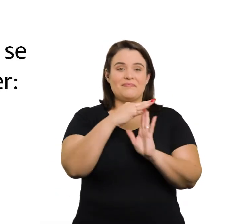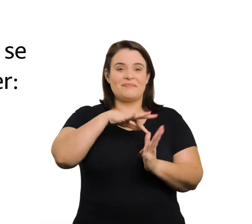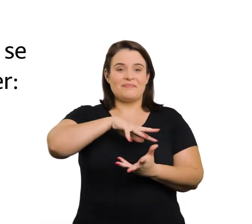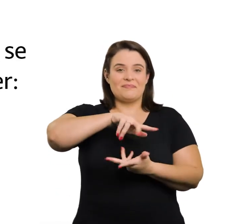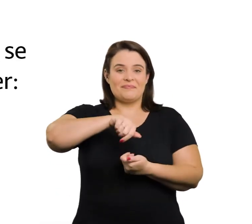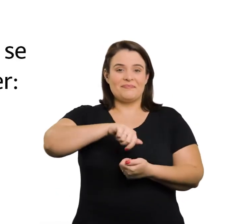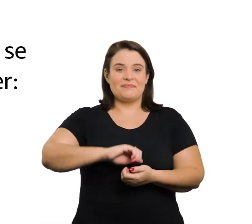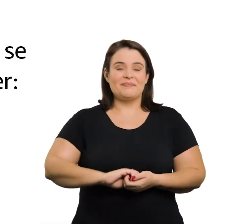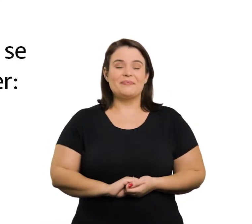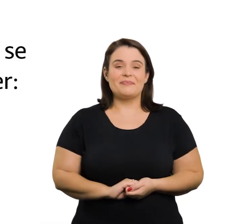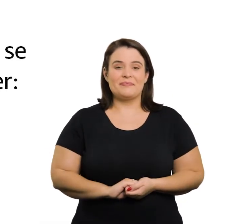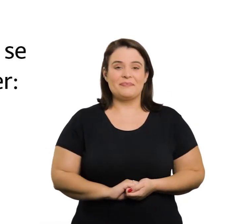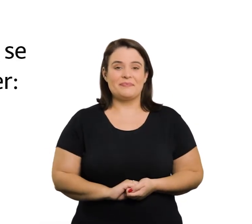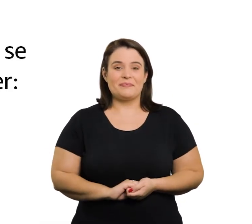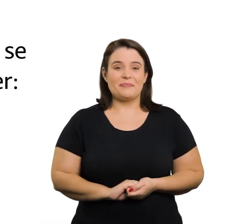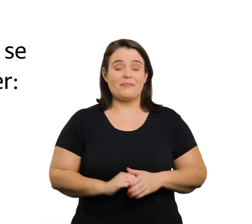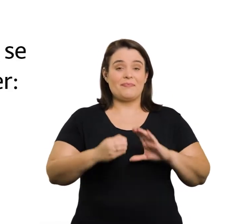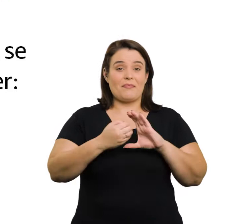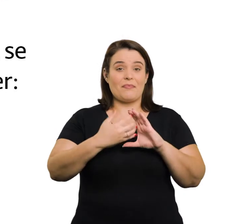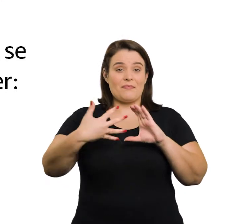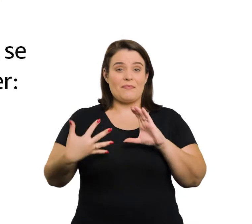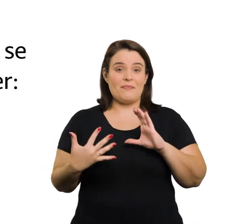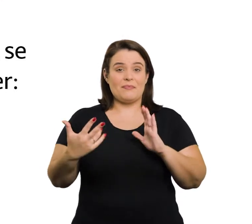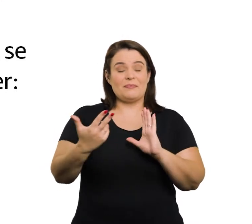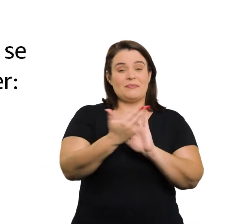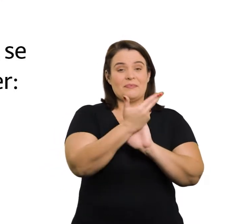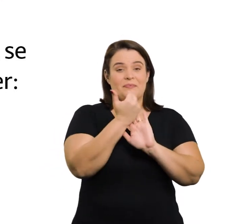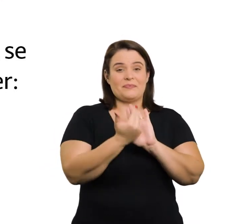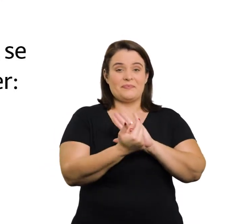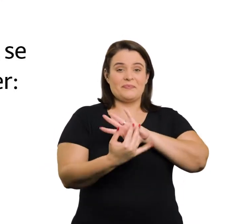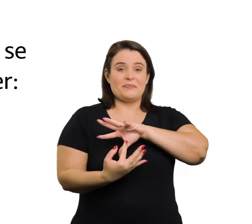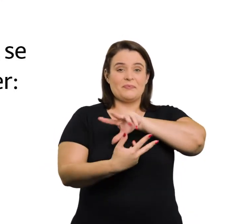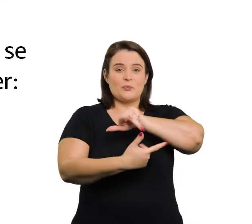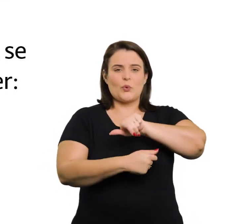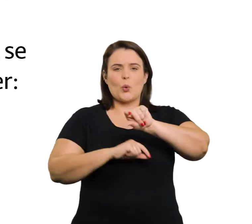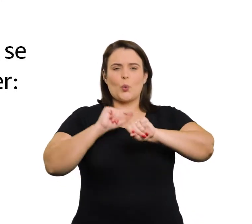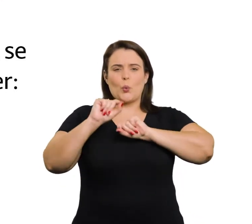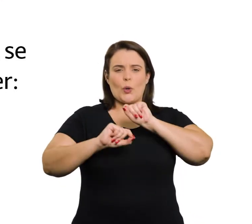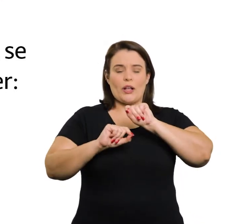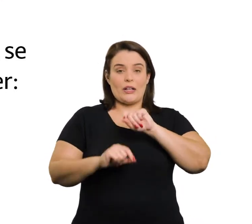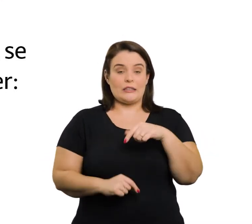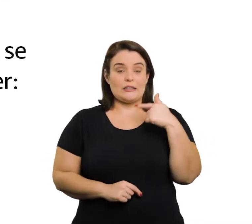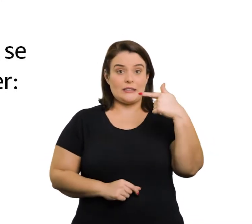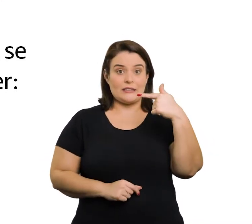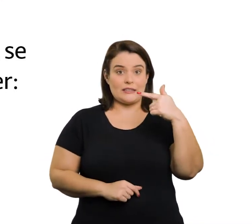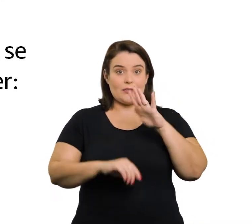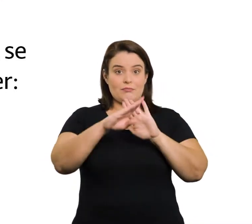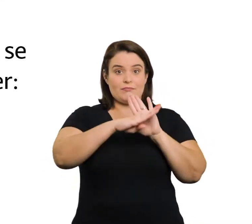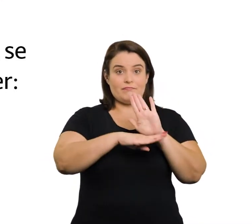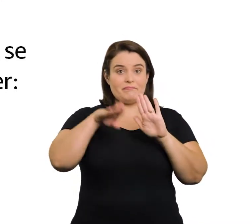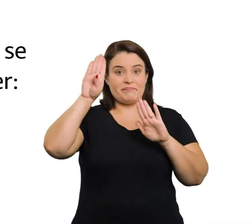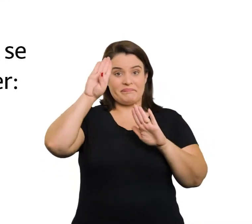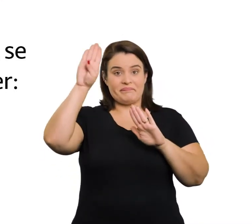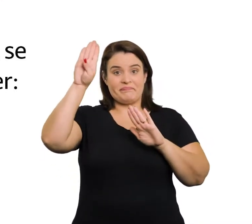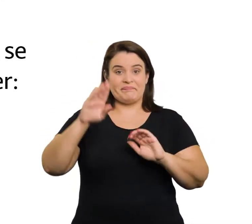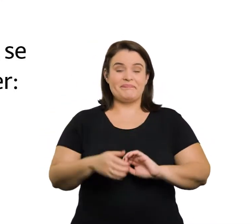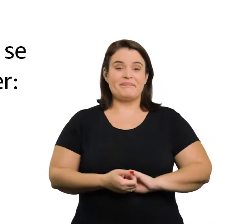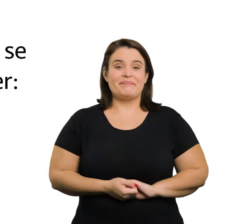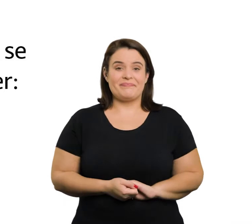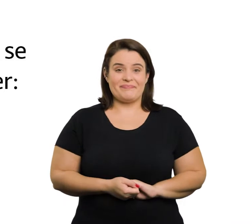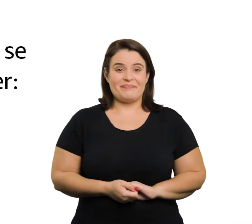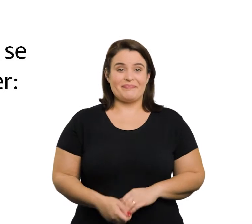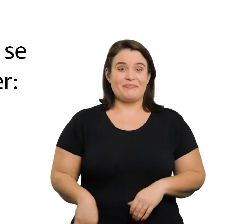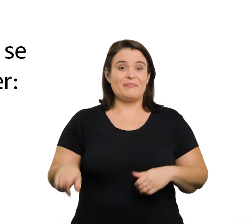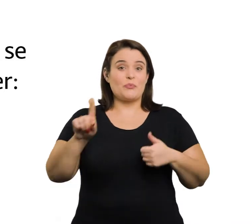Princípios do desenho universal. O conceito de desenho universal se norteia por 7